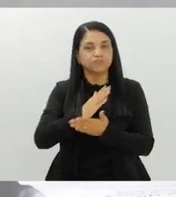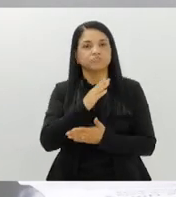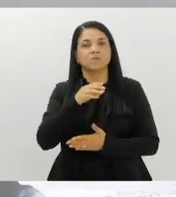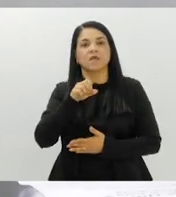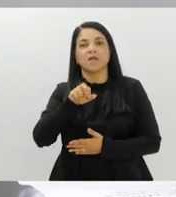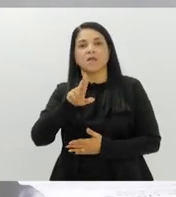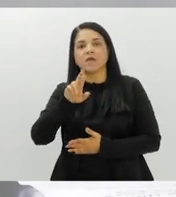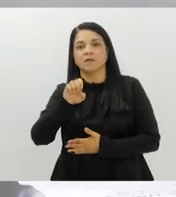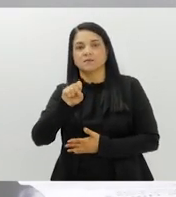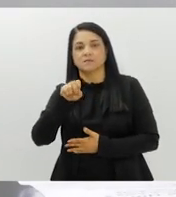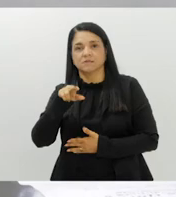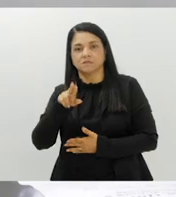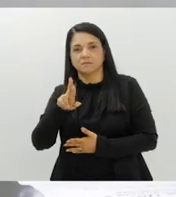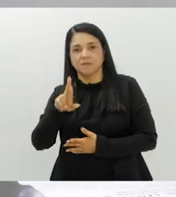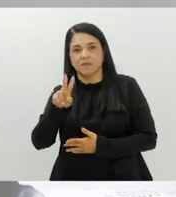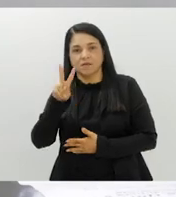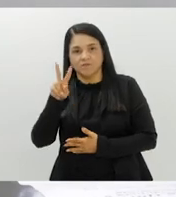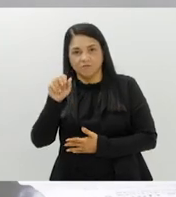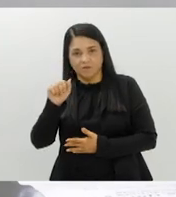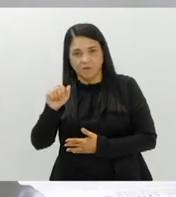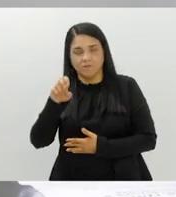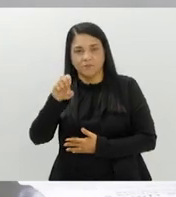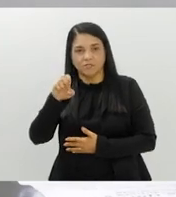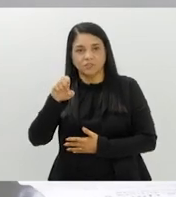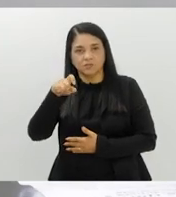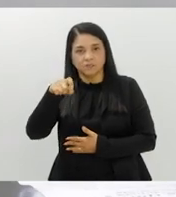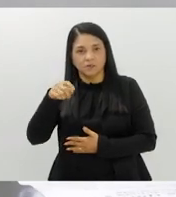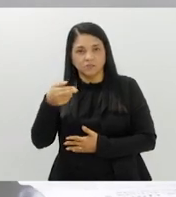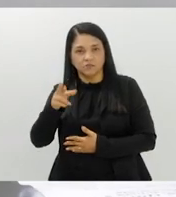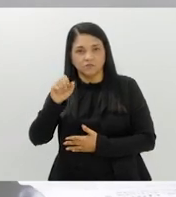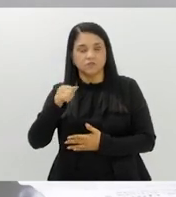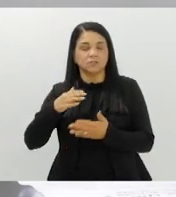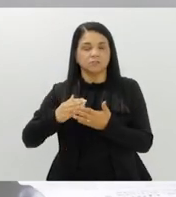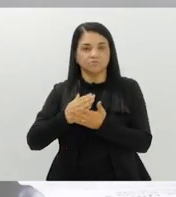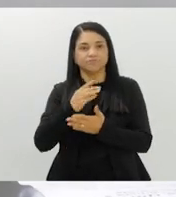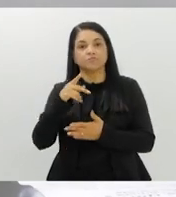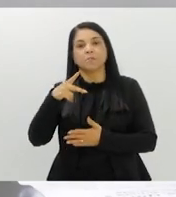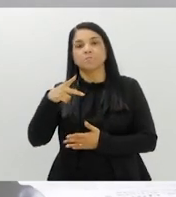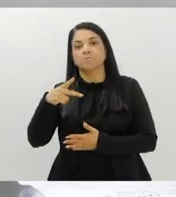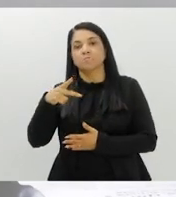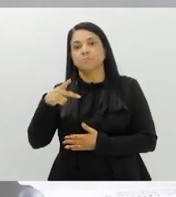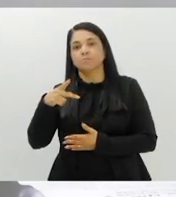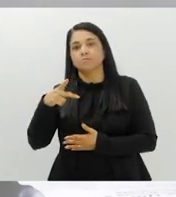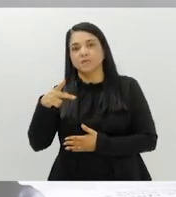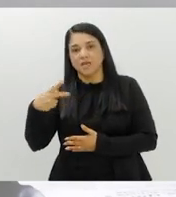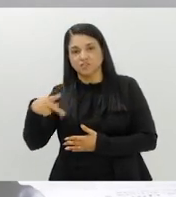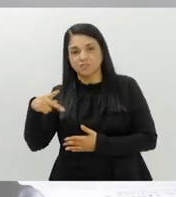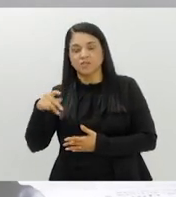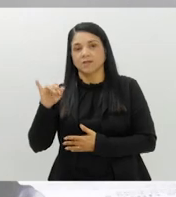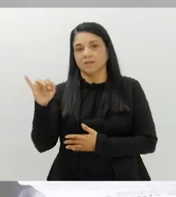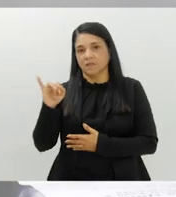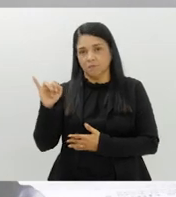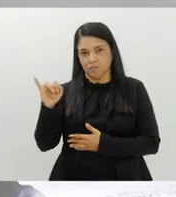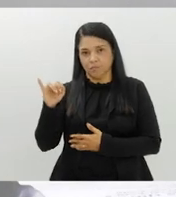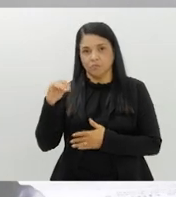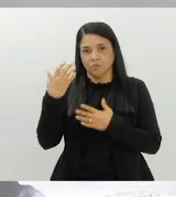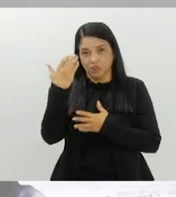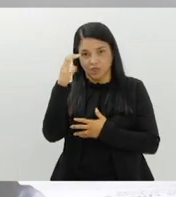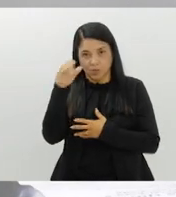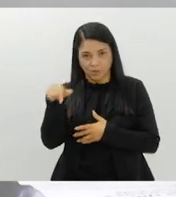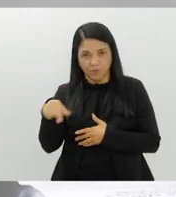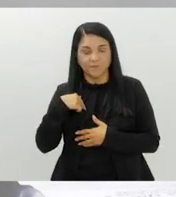marinha para os pescadores artesanais de Itaipu Piratininga. O outro agradecimento é a Faculdade de Direito da